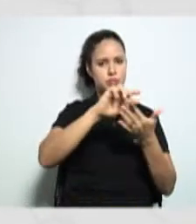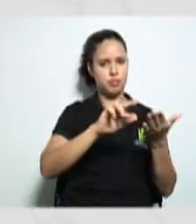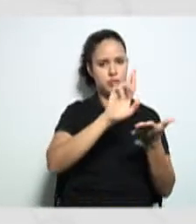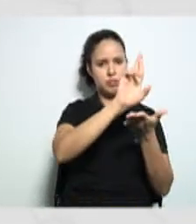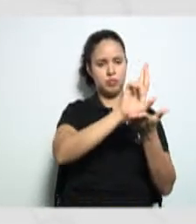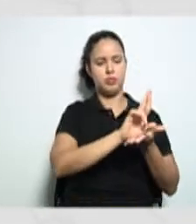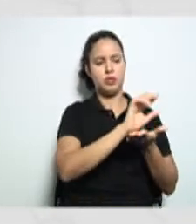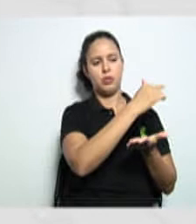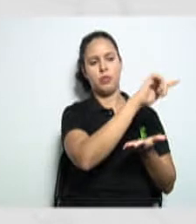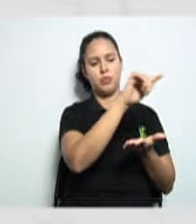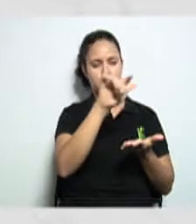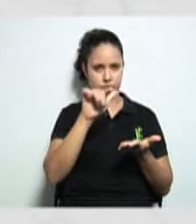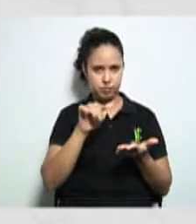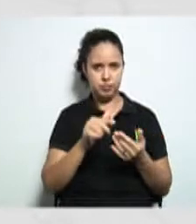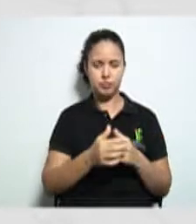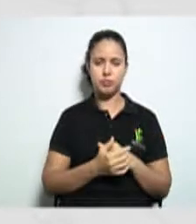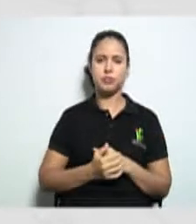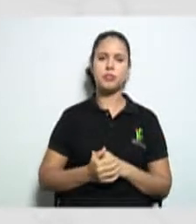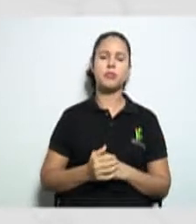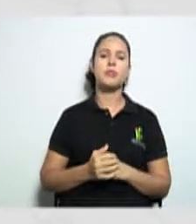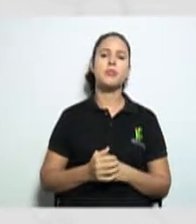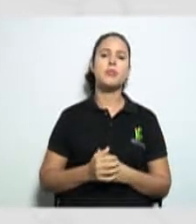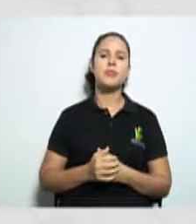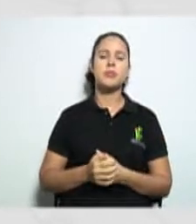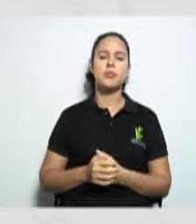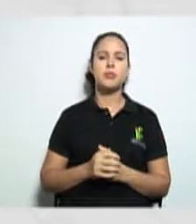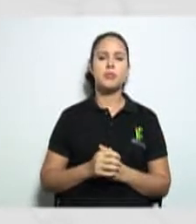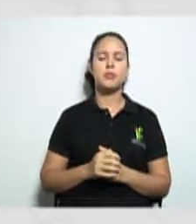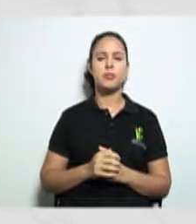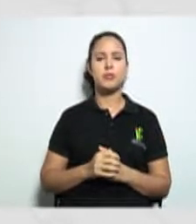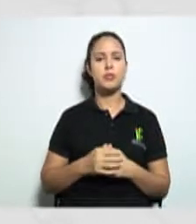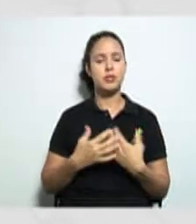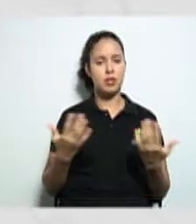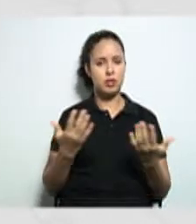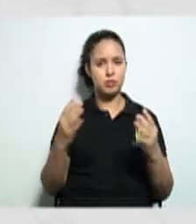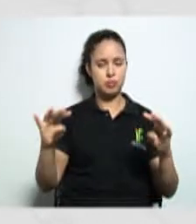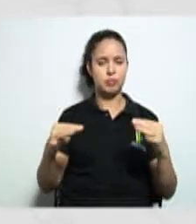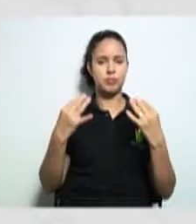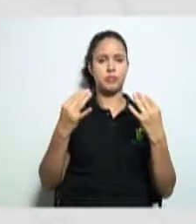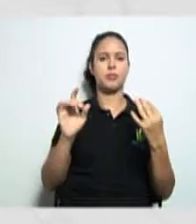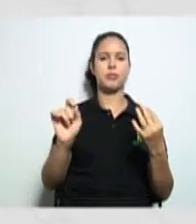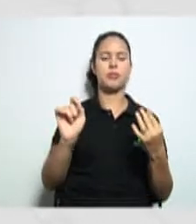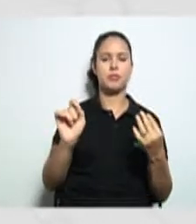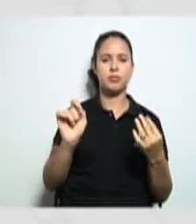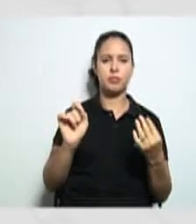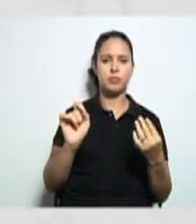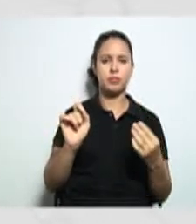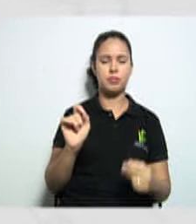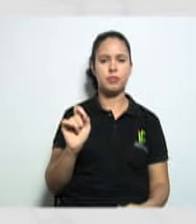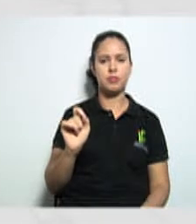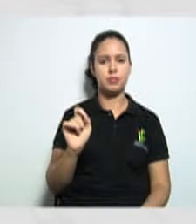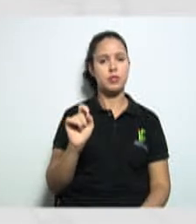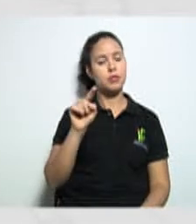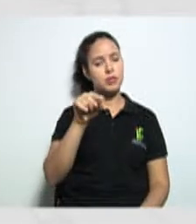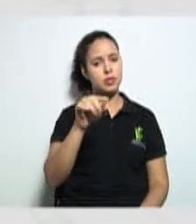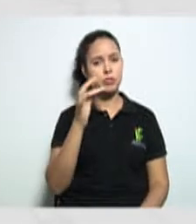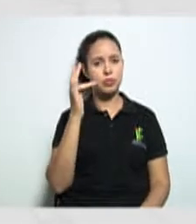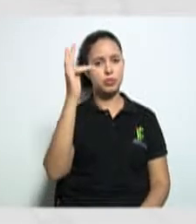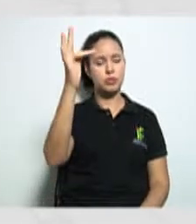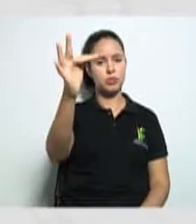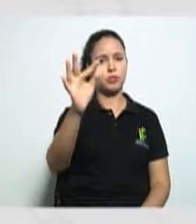Então é importante que a gente olhe aí. E quero chamar a atenção para você, enquanto um futuro técnico